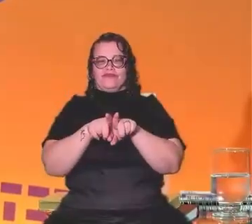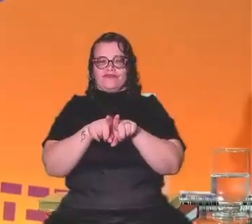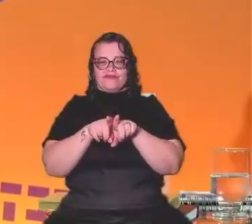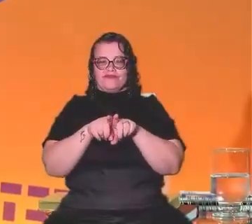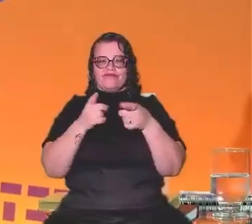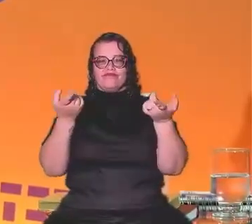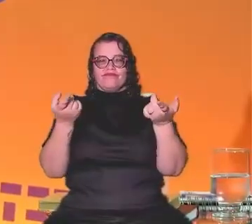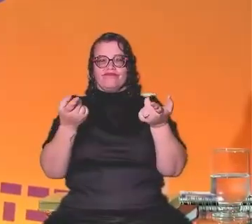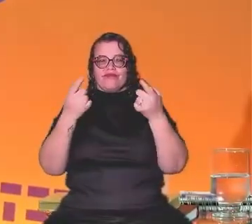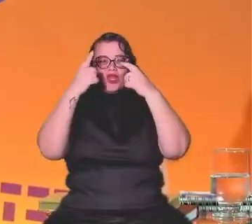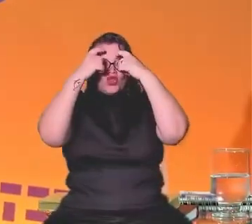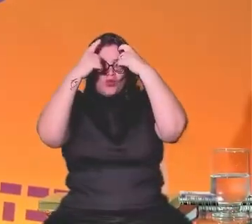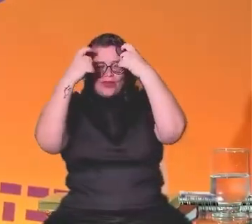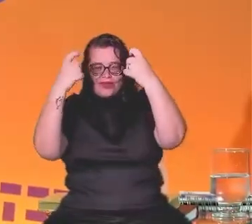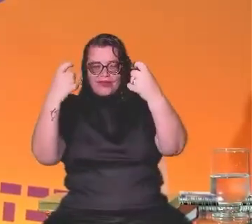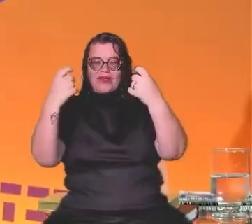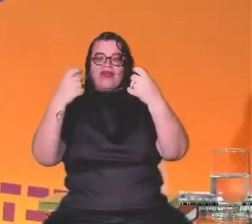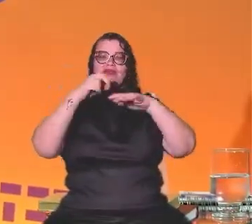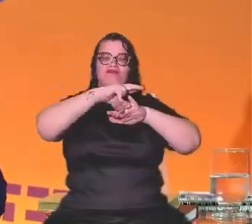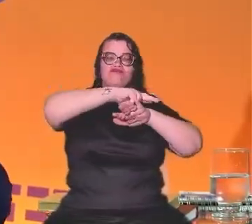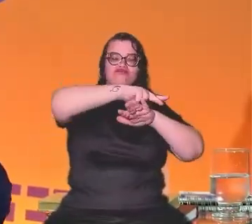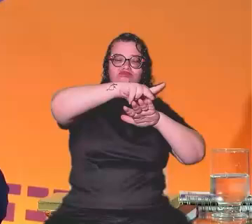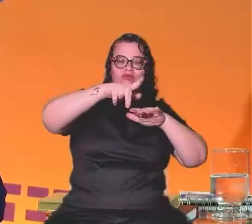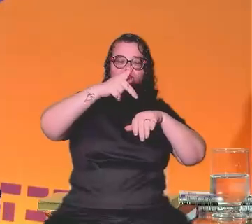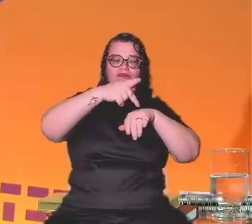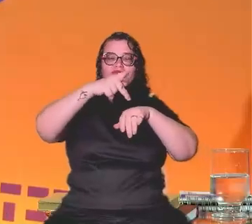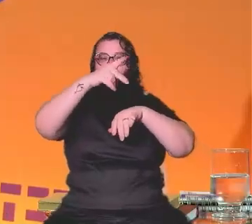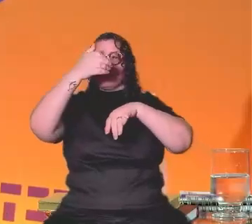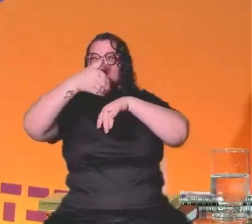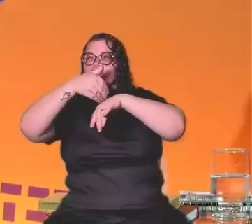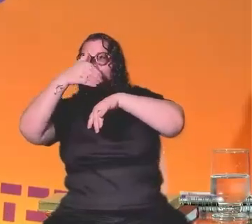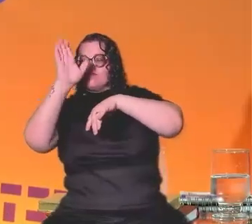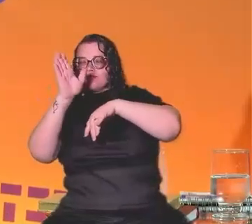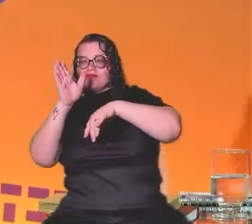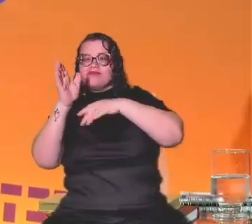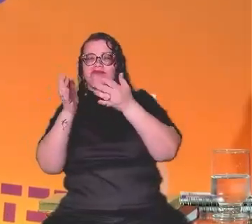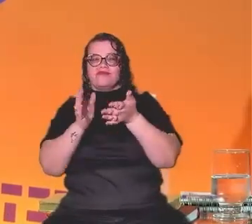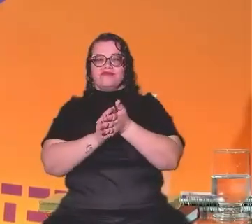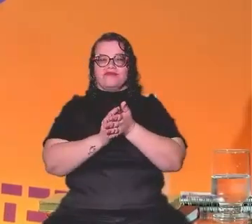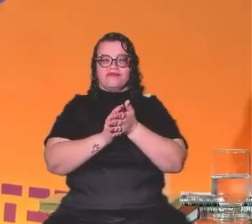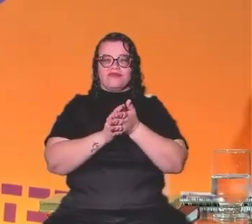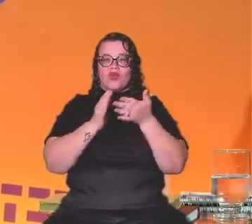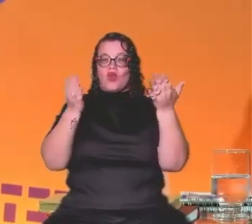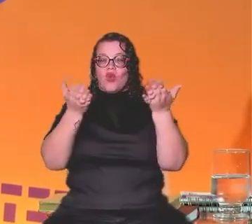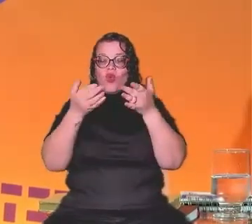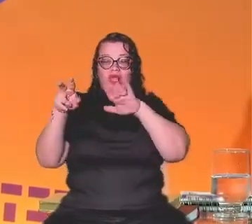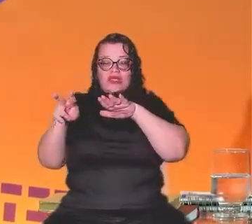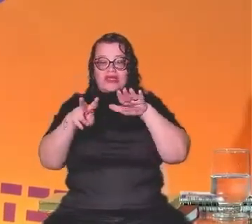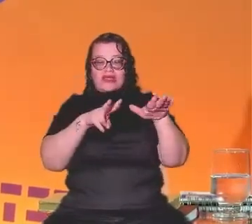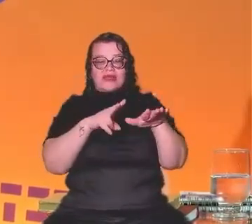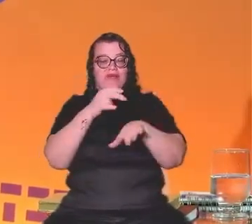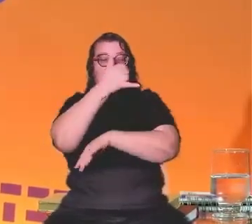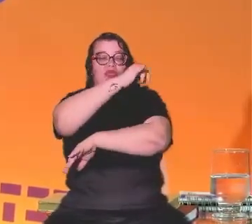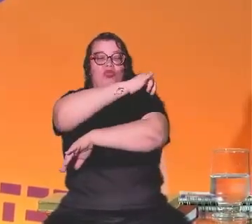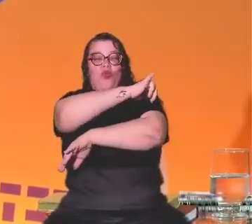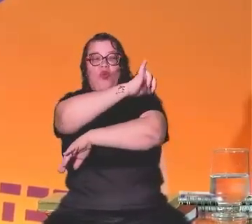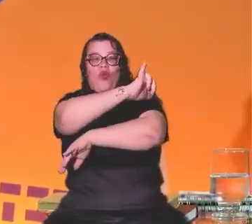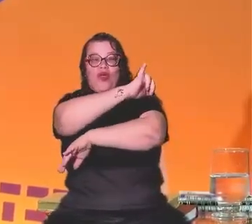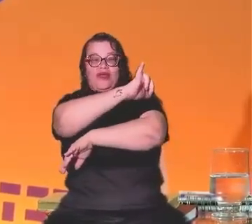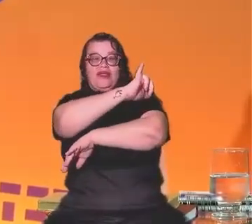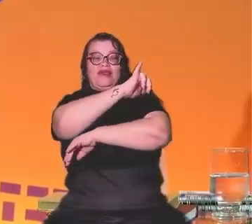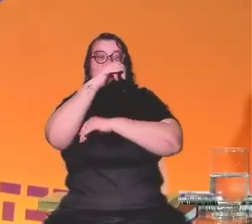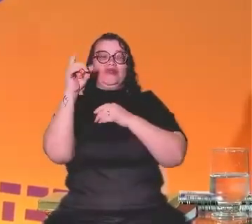Palestina, né? E o que a gente vivenciou essa semana, essa barbárie no Rio de Janeiro, eu queria dividir com vocês, se